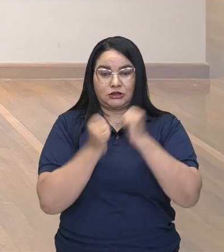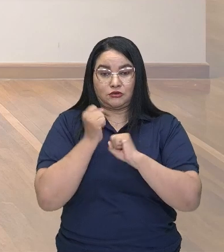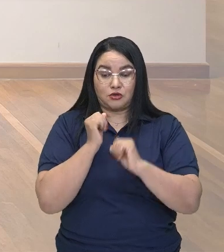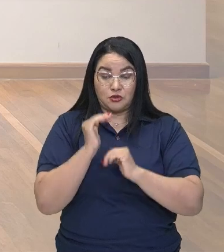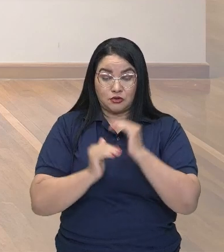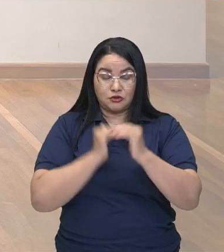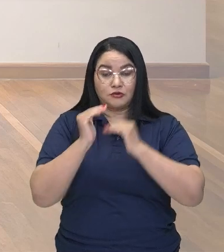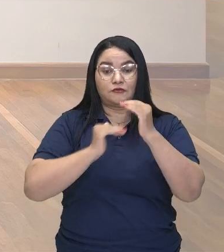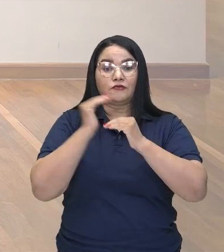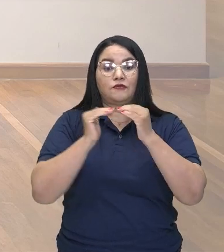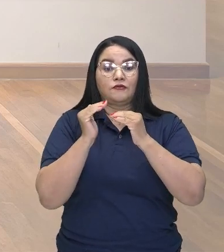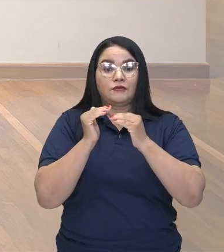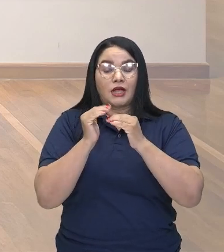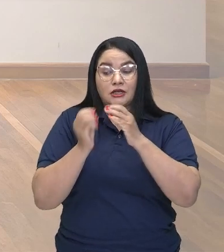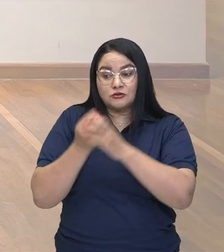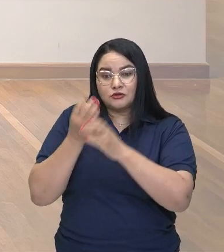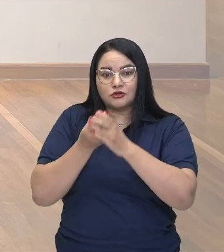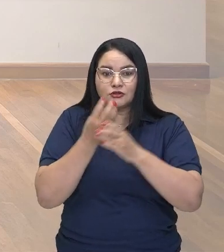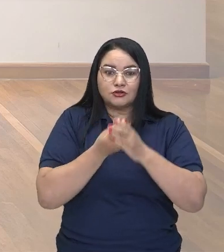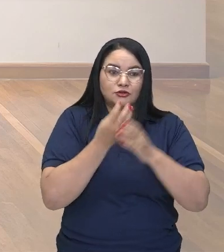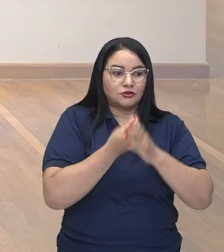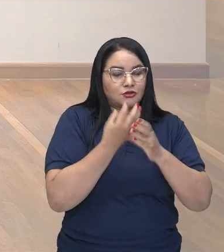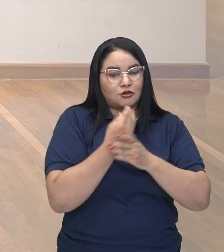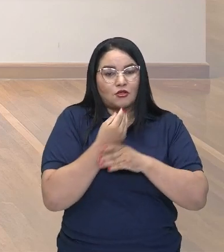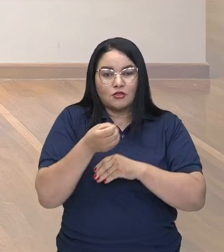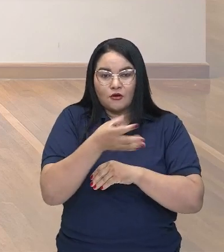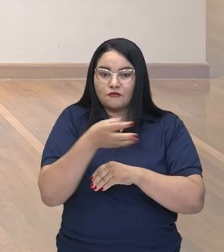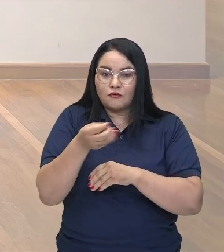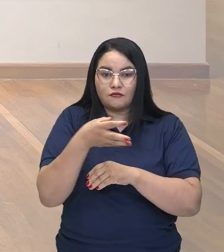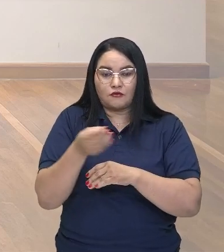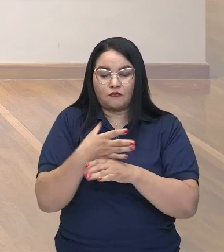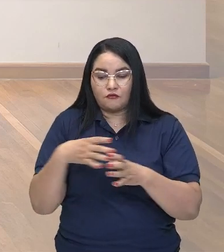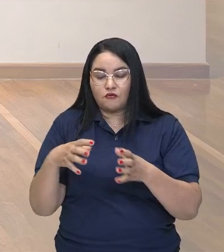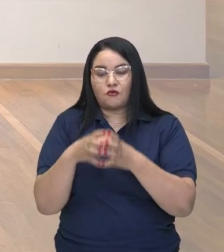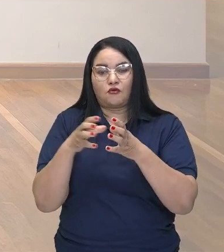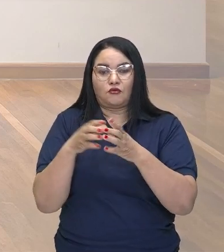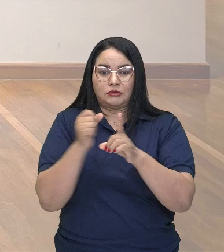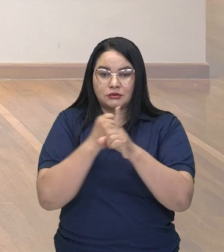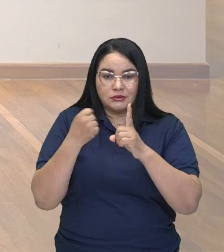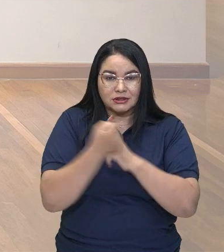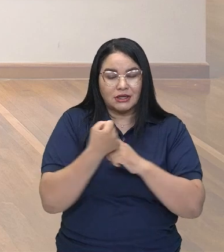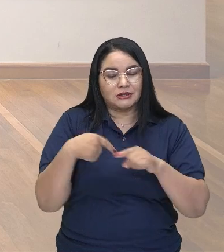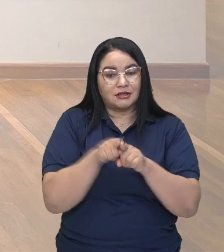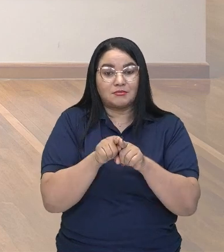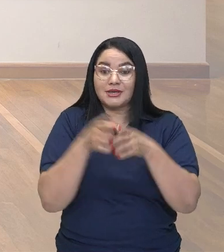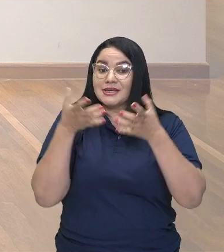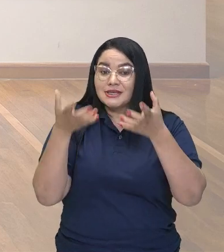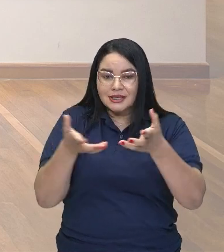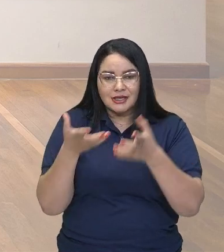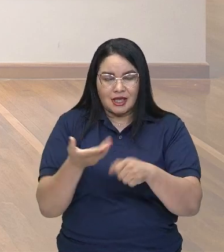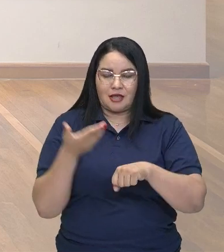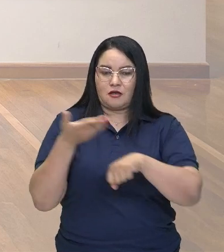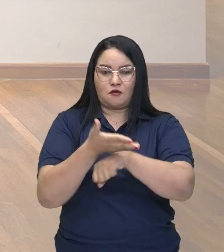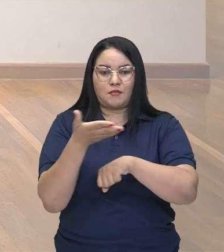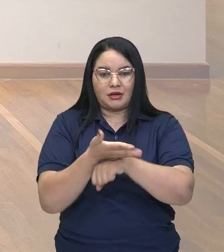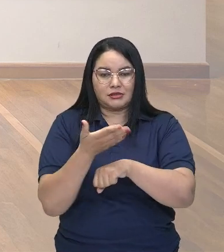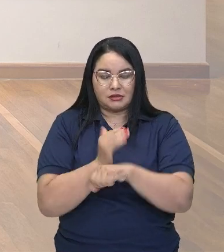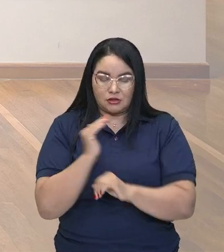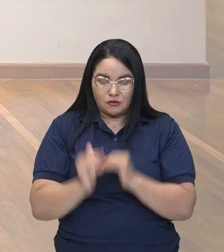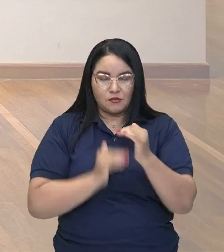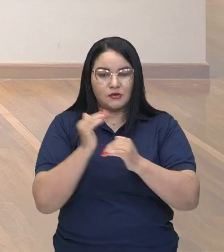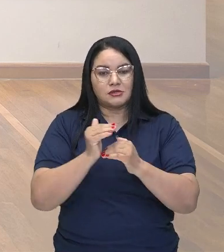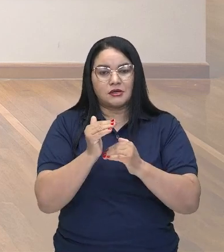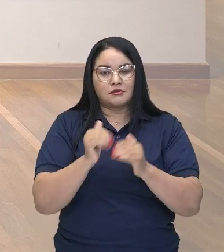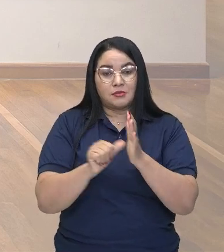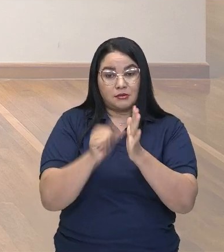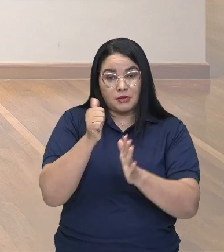aí vão surgir novos grupos sociais, né, que vão querer participar desse processo. Primeiro, a